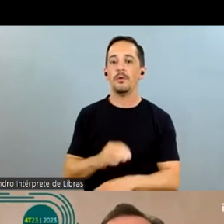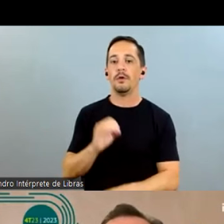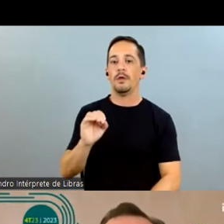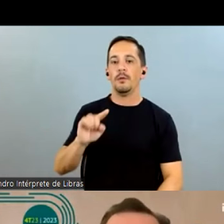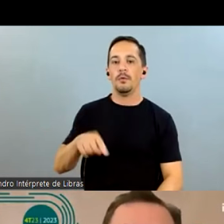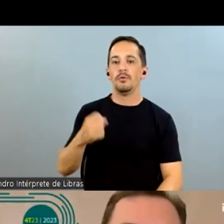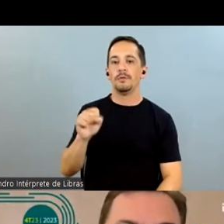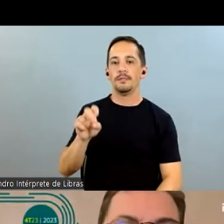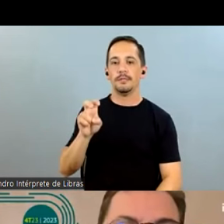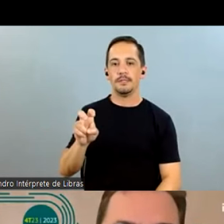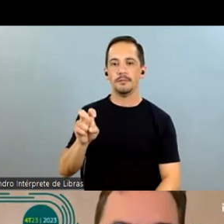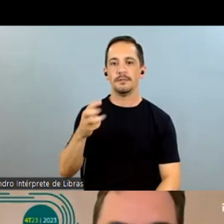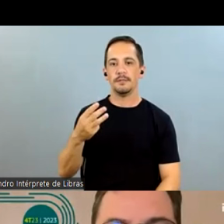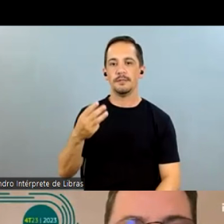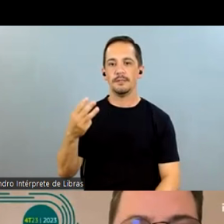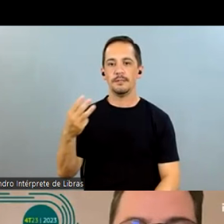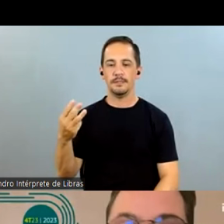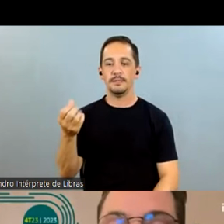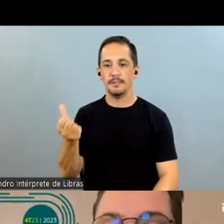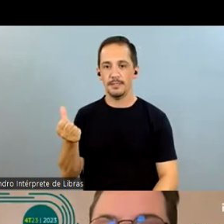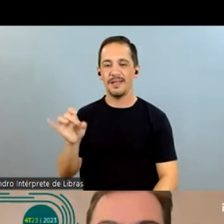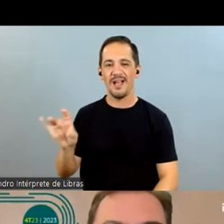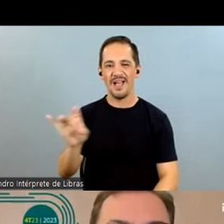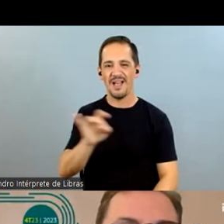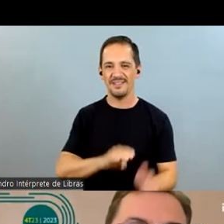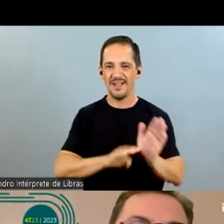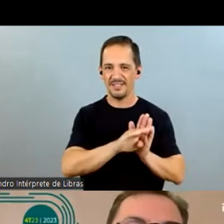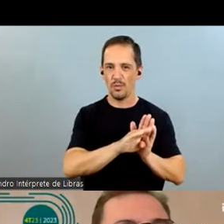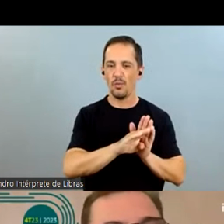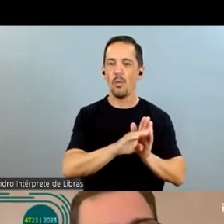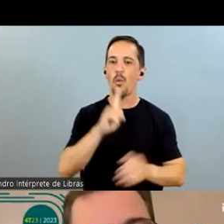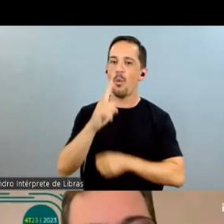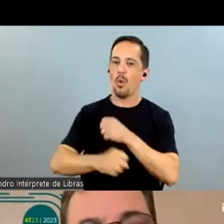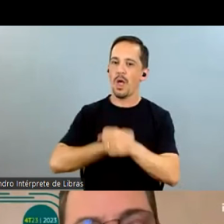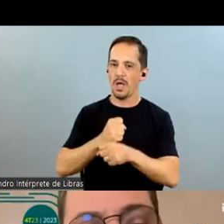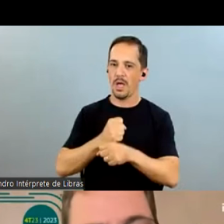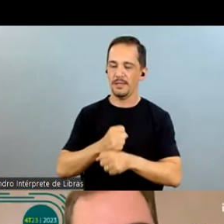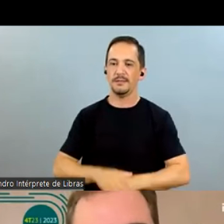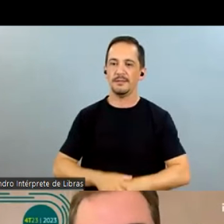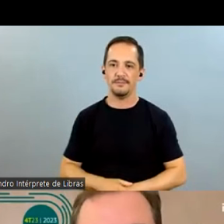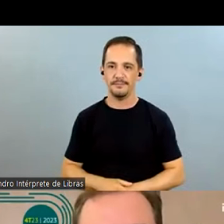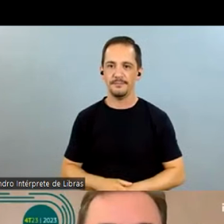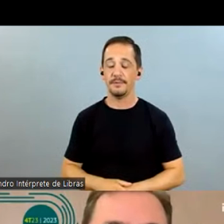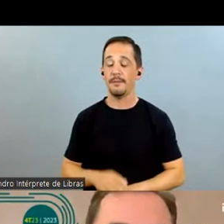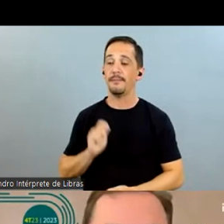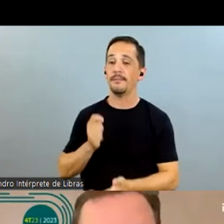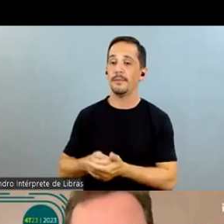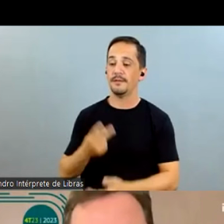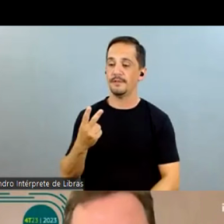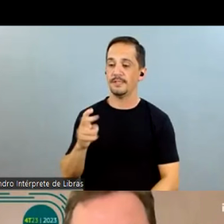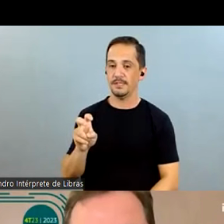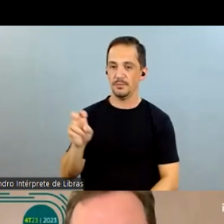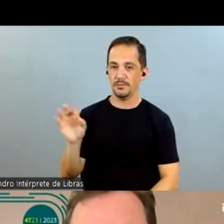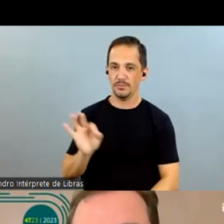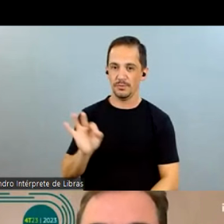3336 por ação ao longo do ano Lembrando que nós pagamos 25% dos dos proventos ao